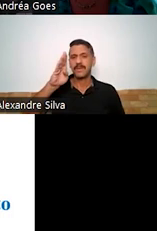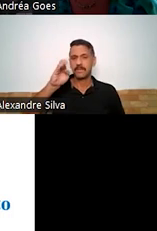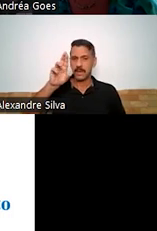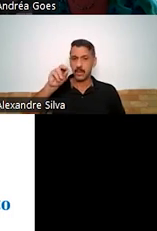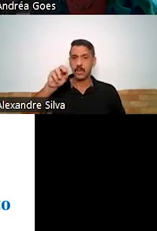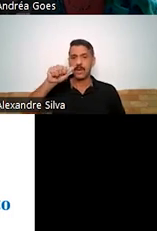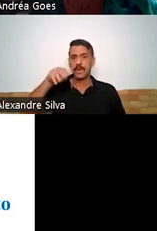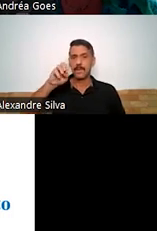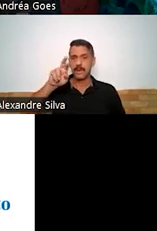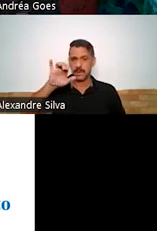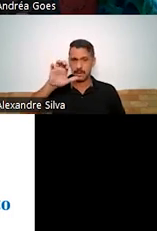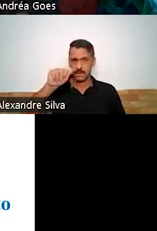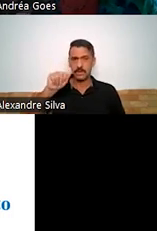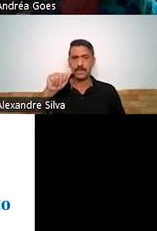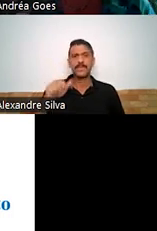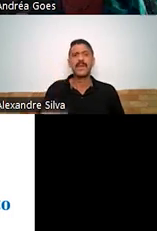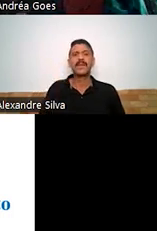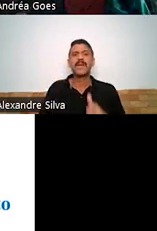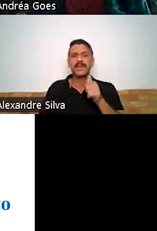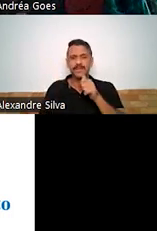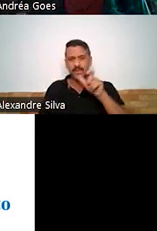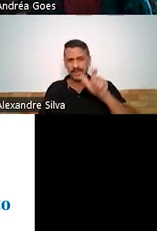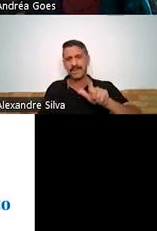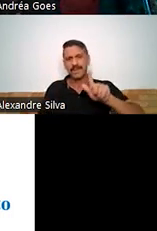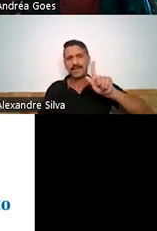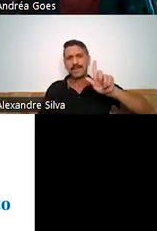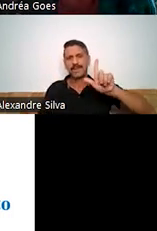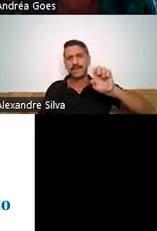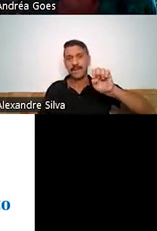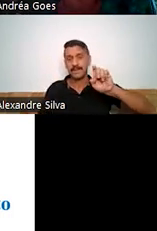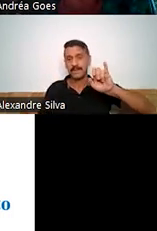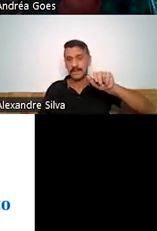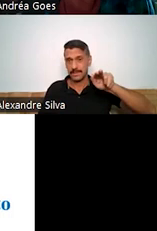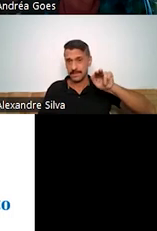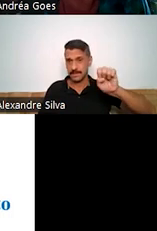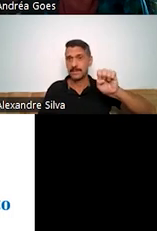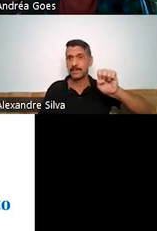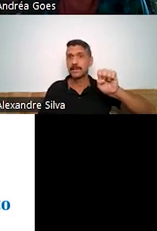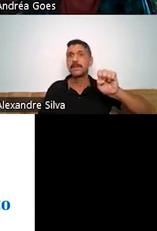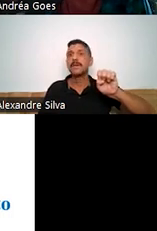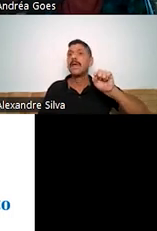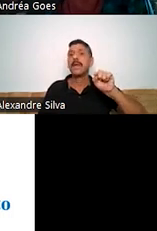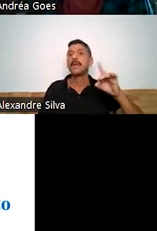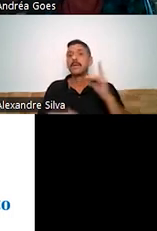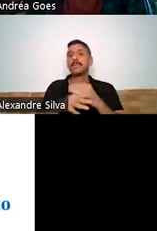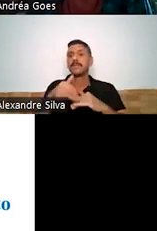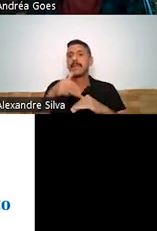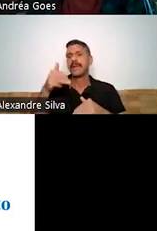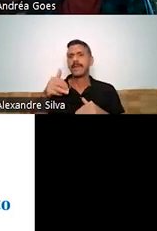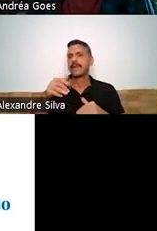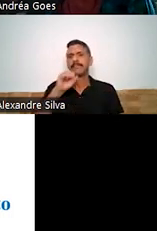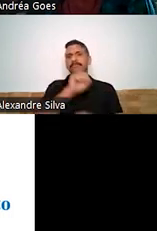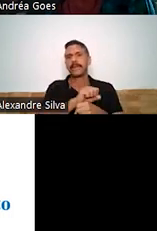passado, com uma aluna, a Gleciane Canto, que começou com a gente aqui no mestrado profissional e ela não terminou, que é uma pena, ela